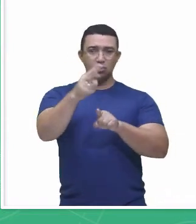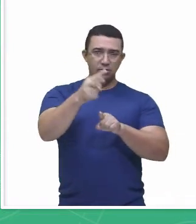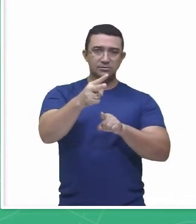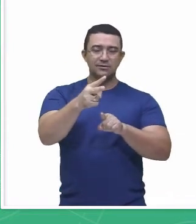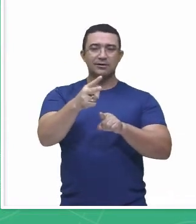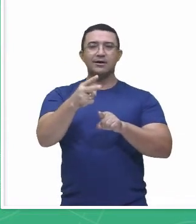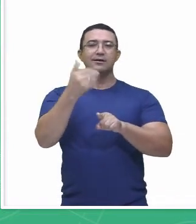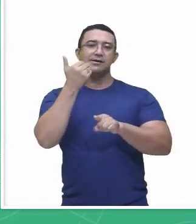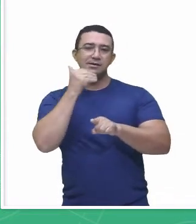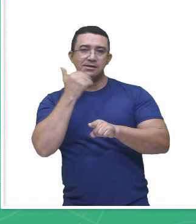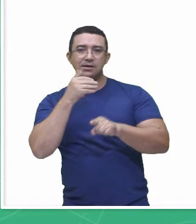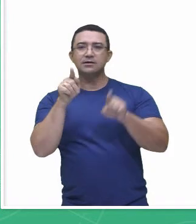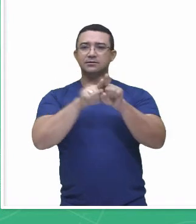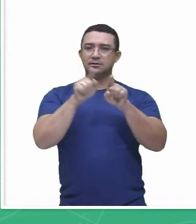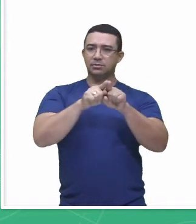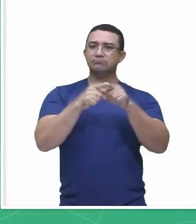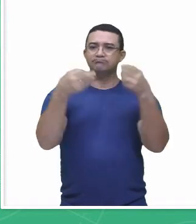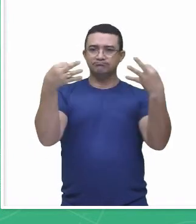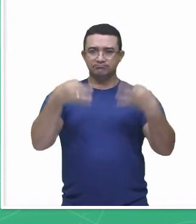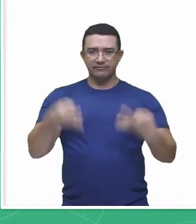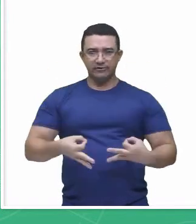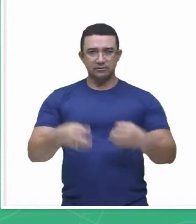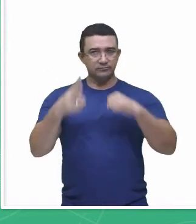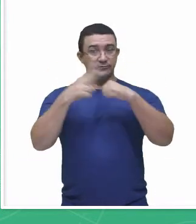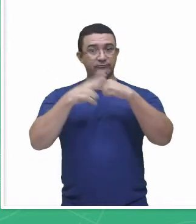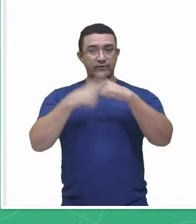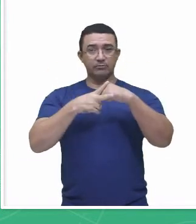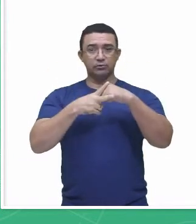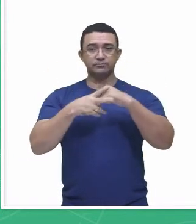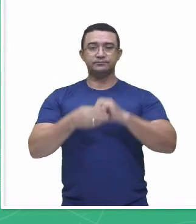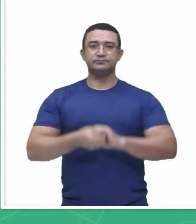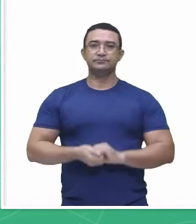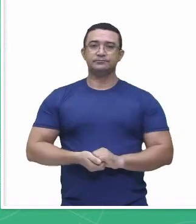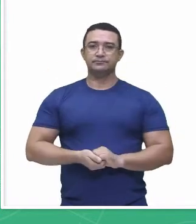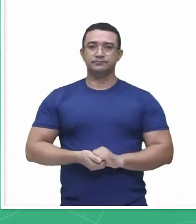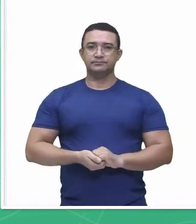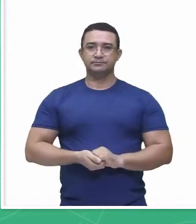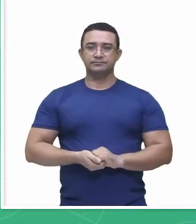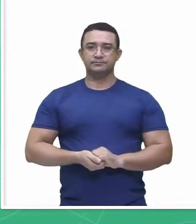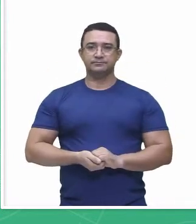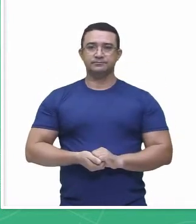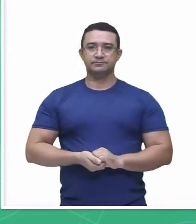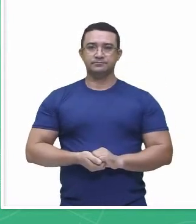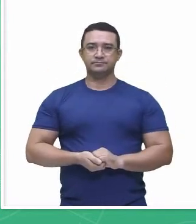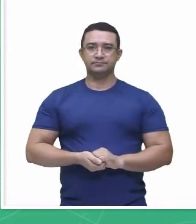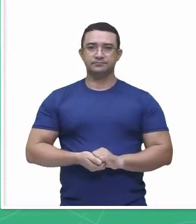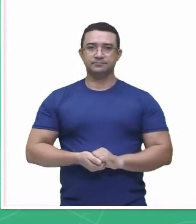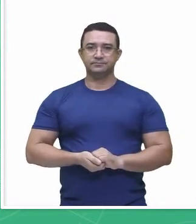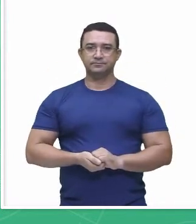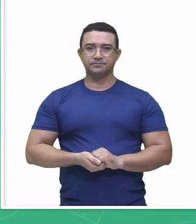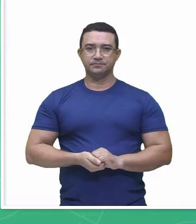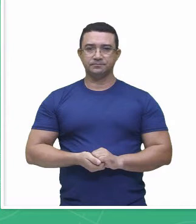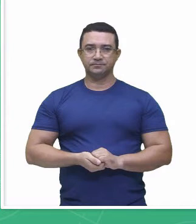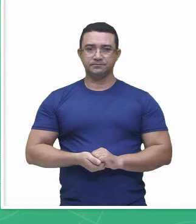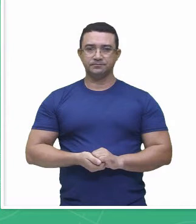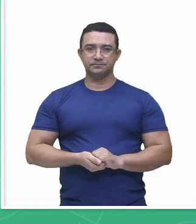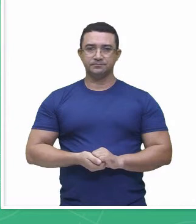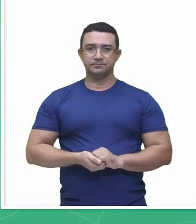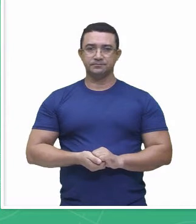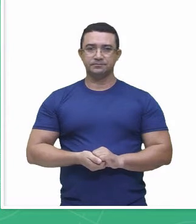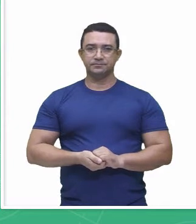tá? Nesse caso aqui, por causa da sua terminação, ele é um verbo regular, mas ele também tem a sua forma de